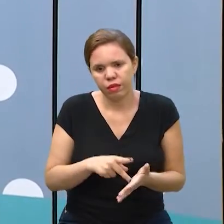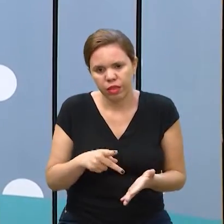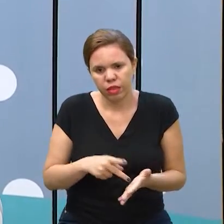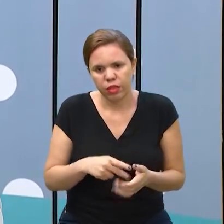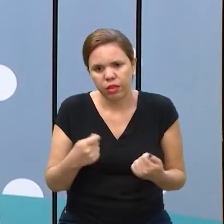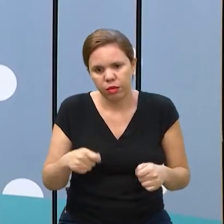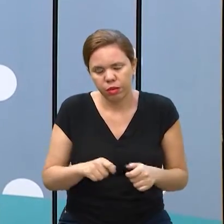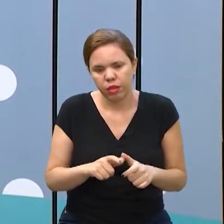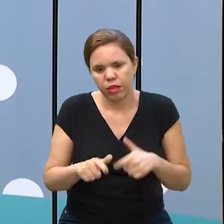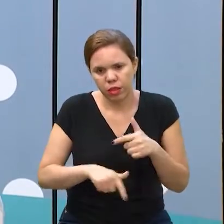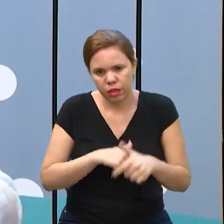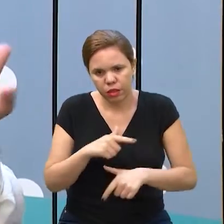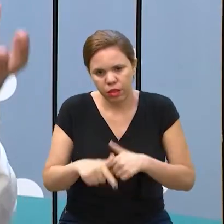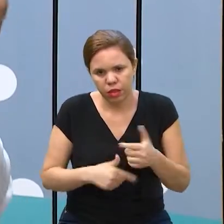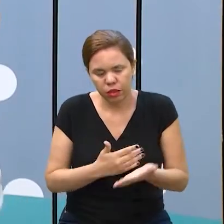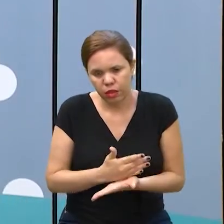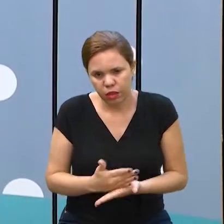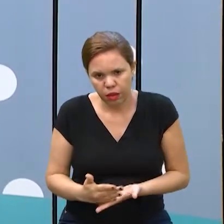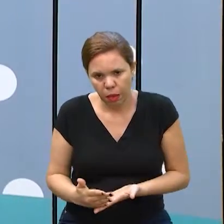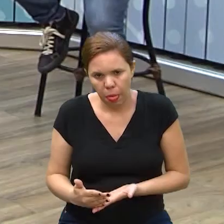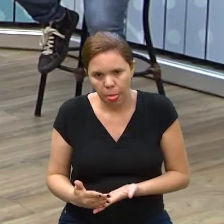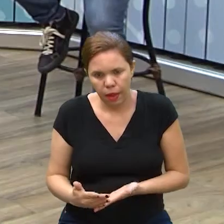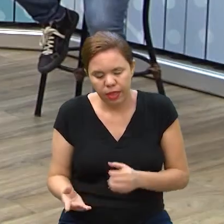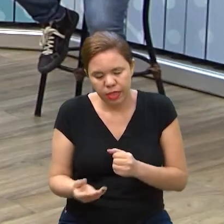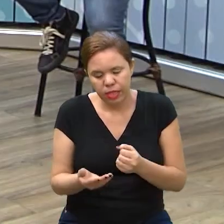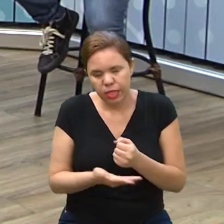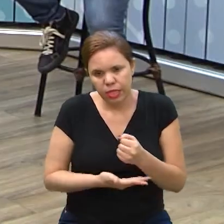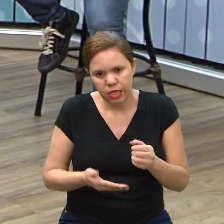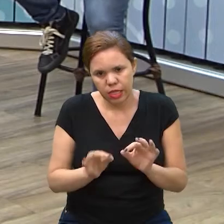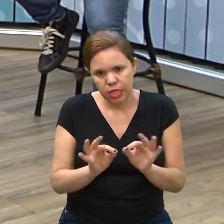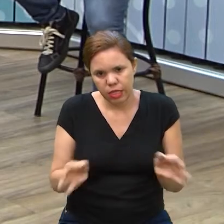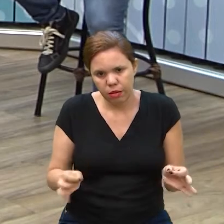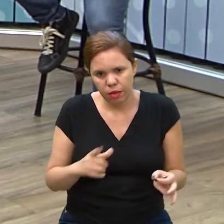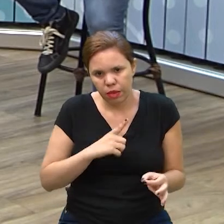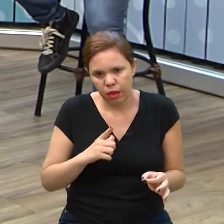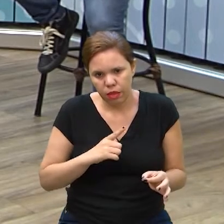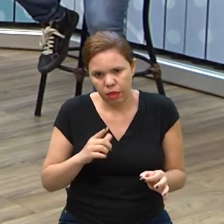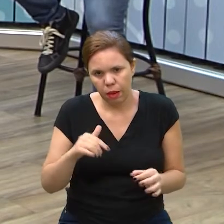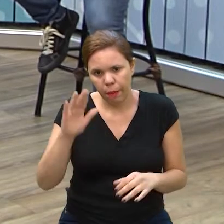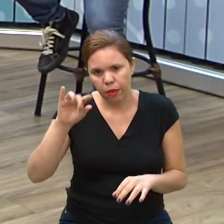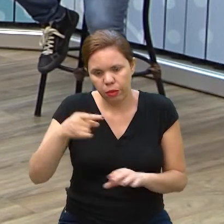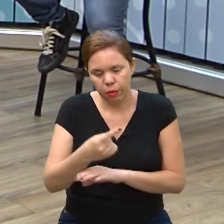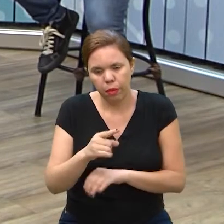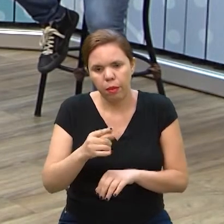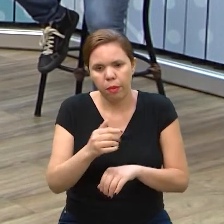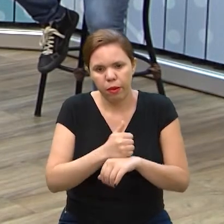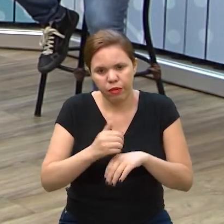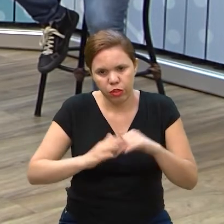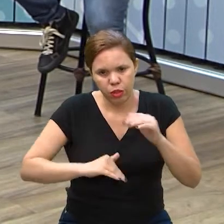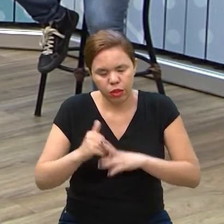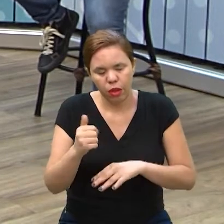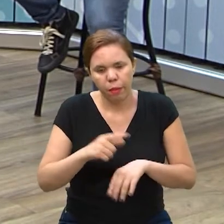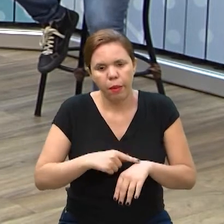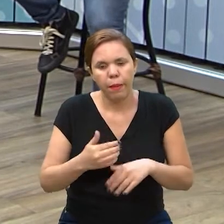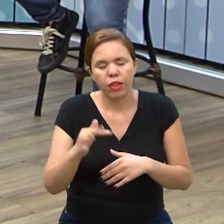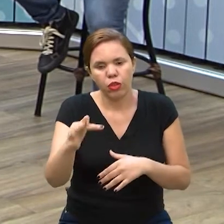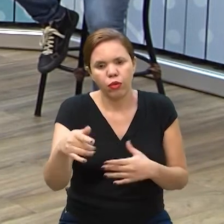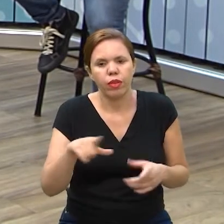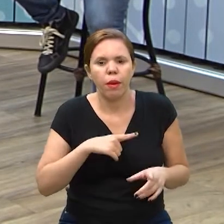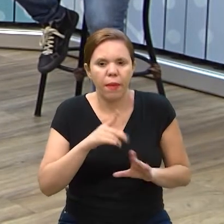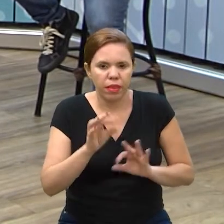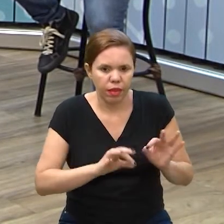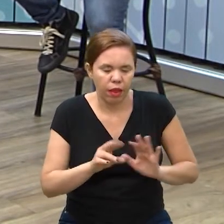jeito, esse trabalho que inicia amador vai ter que ter uma pegada mais profissional em algum momento. E ter